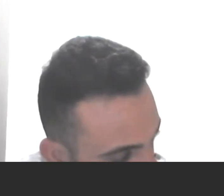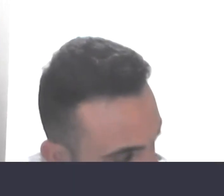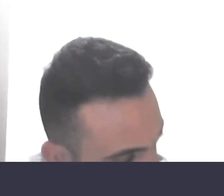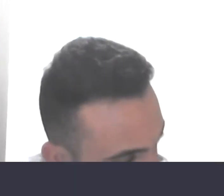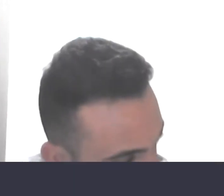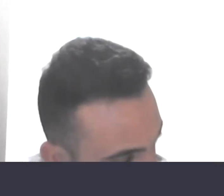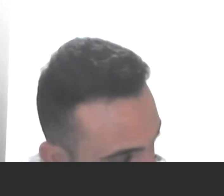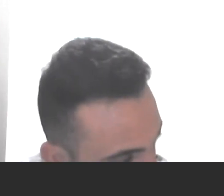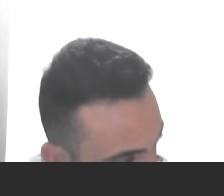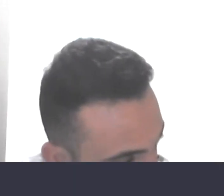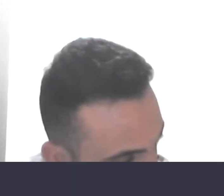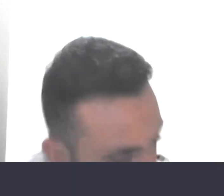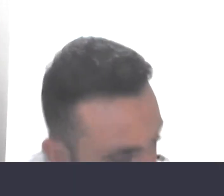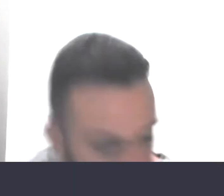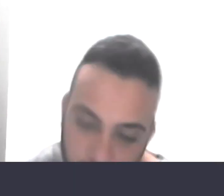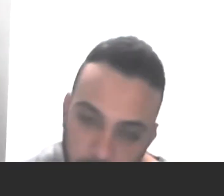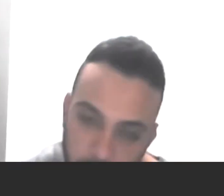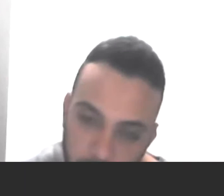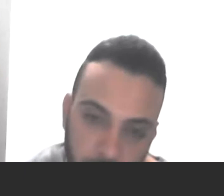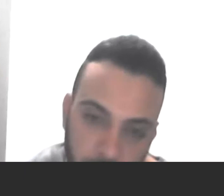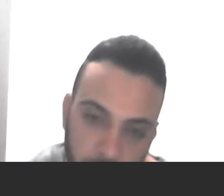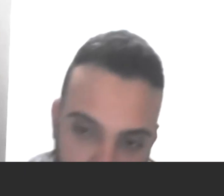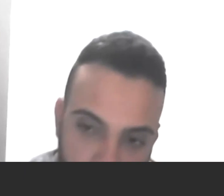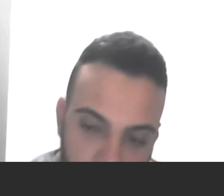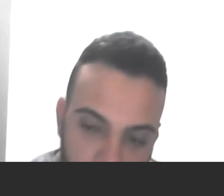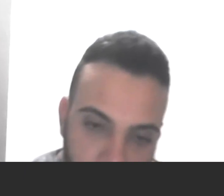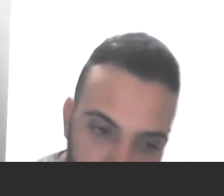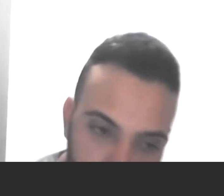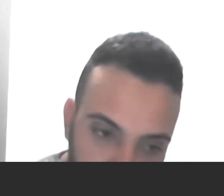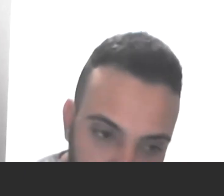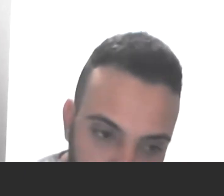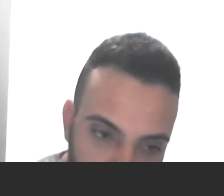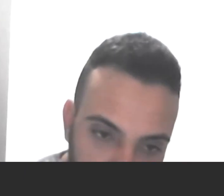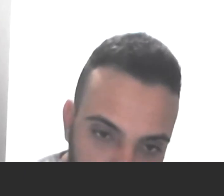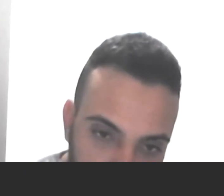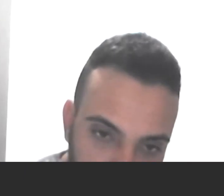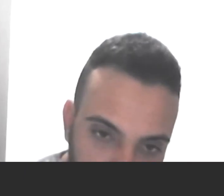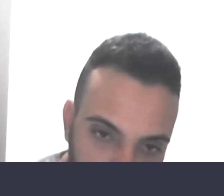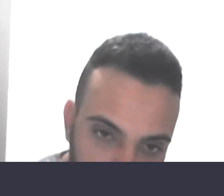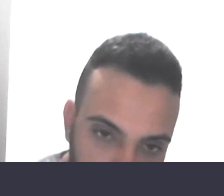tanto produto caro que se você não colocar o redutor, ele não vai funcionar nada.